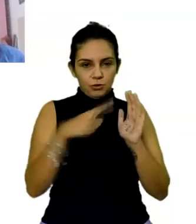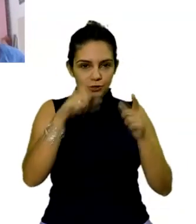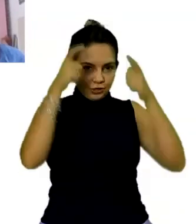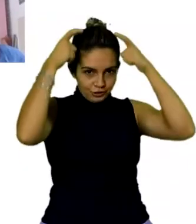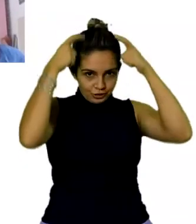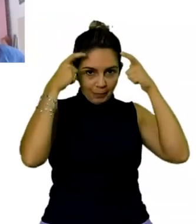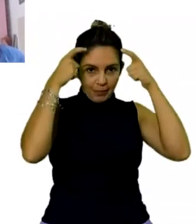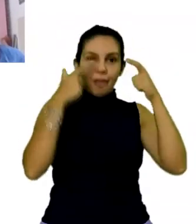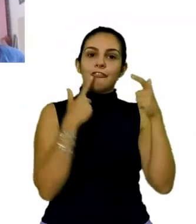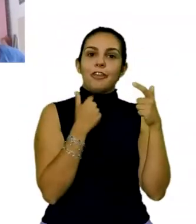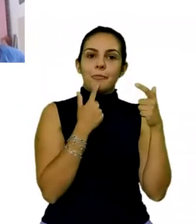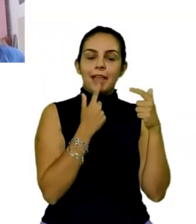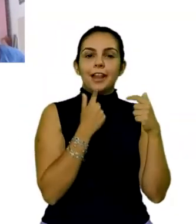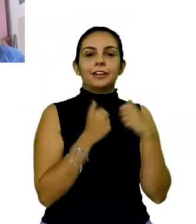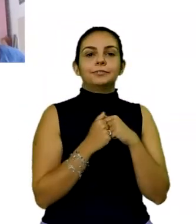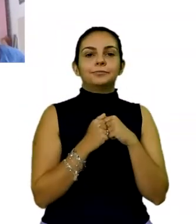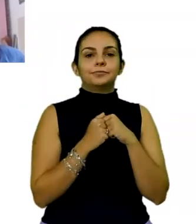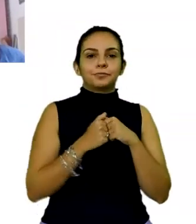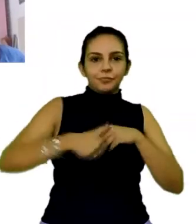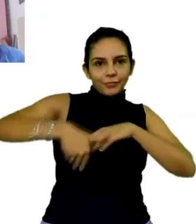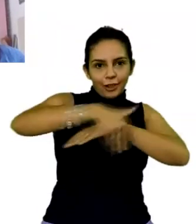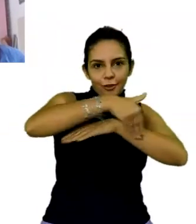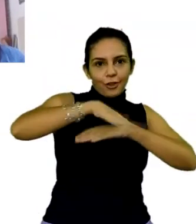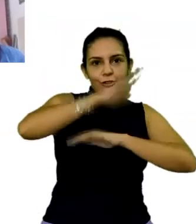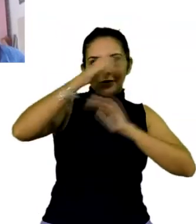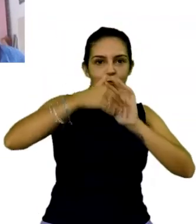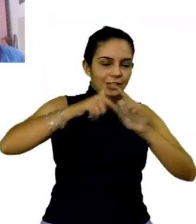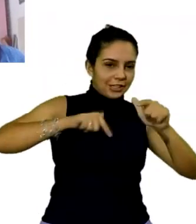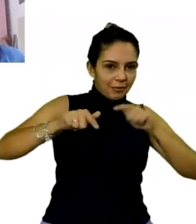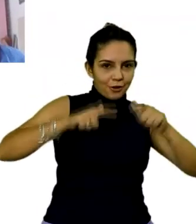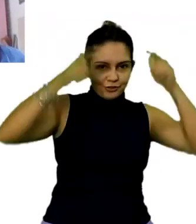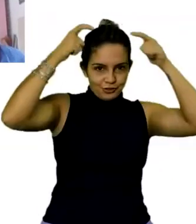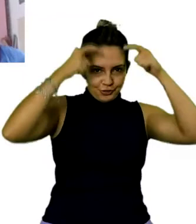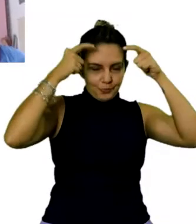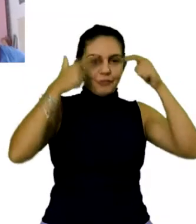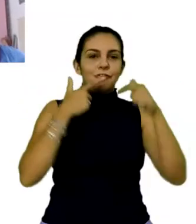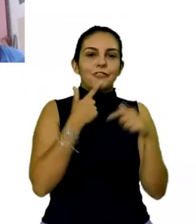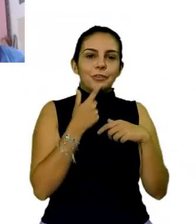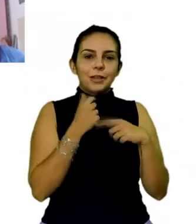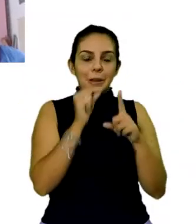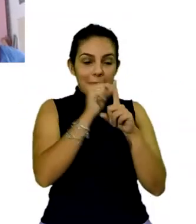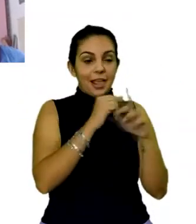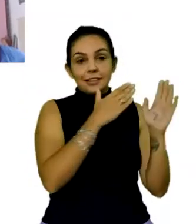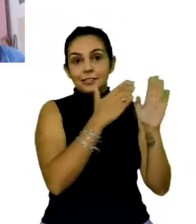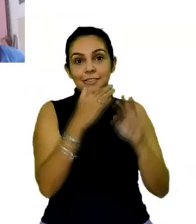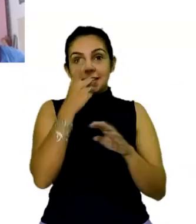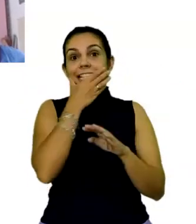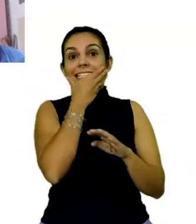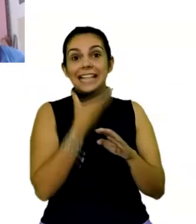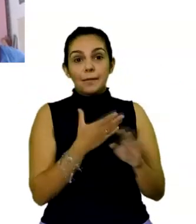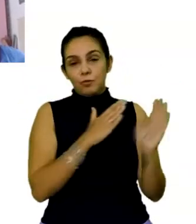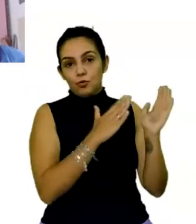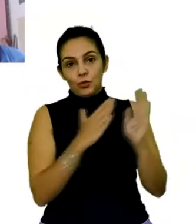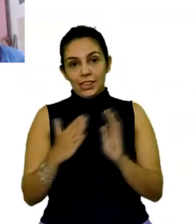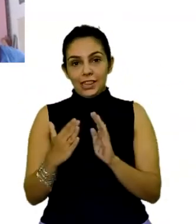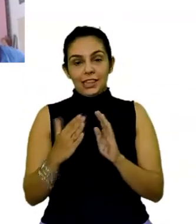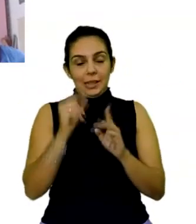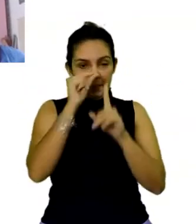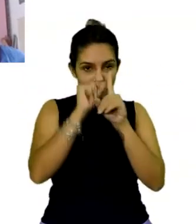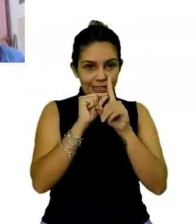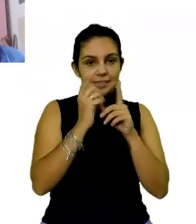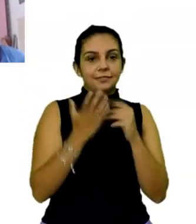aquele chapeuzinho vermelho, na rua todo mundo vai trabalhar com aquele chapeuzinho o mês inteiro,